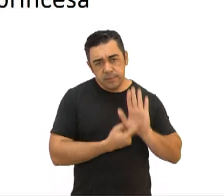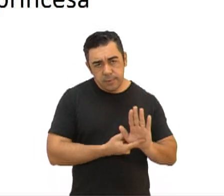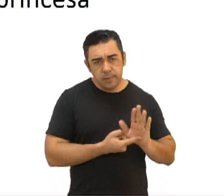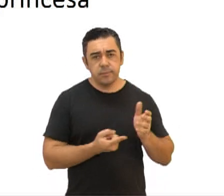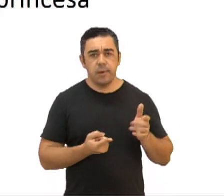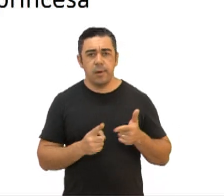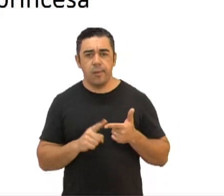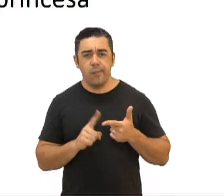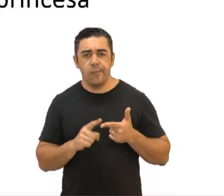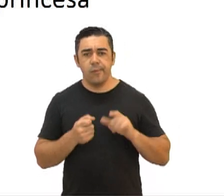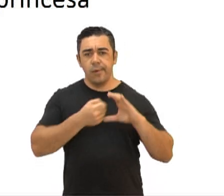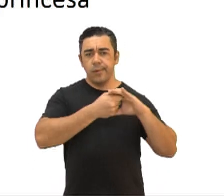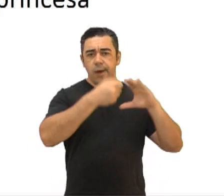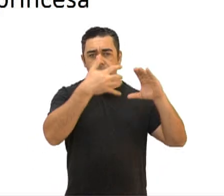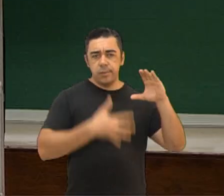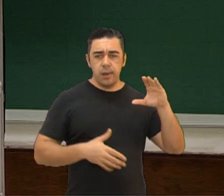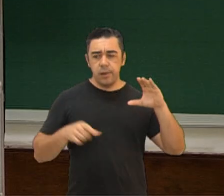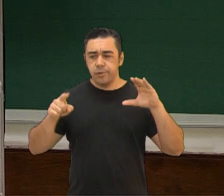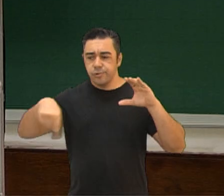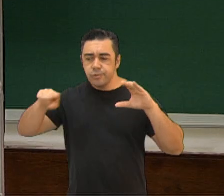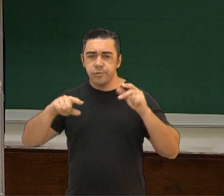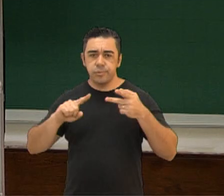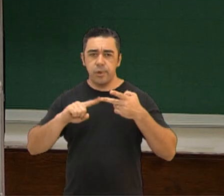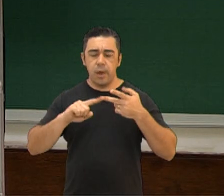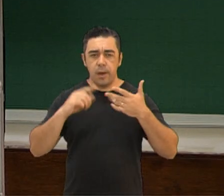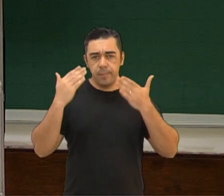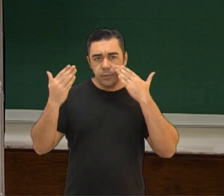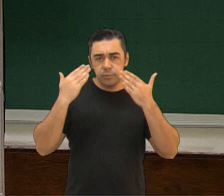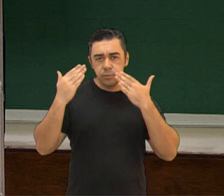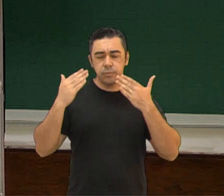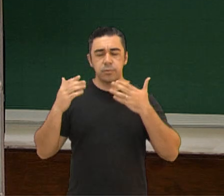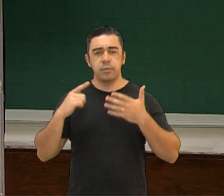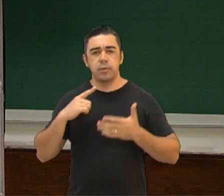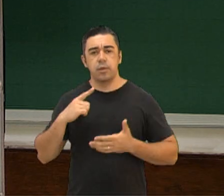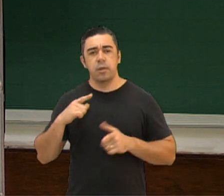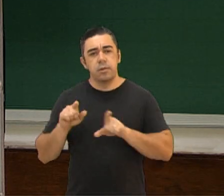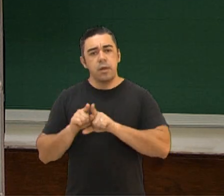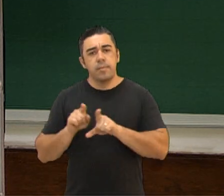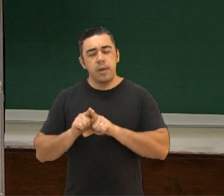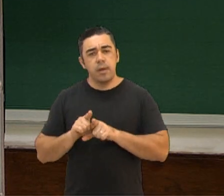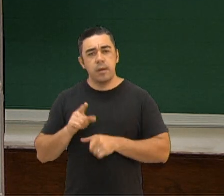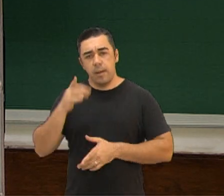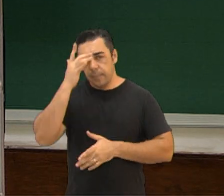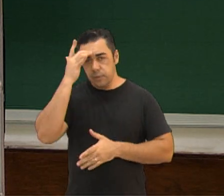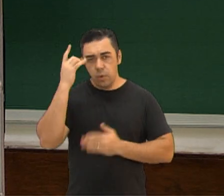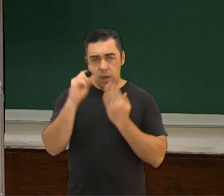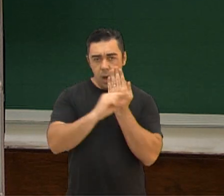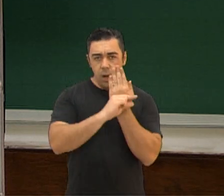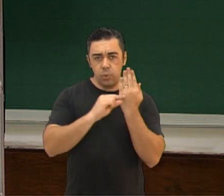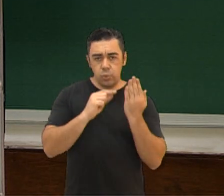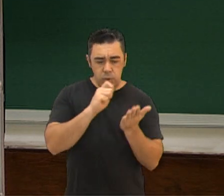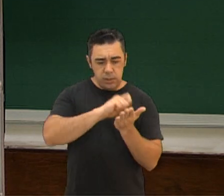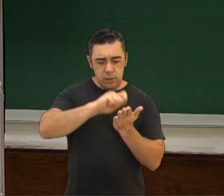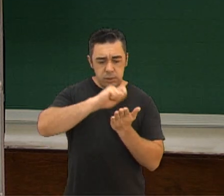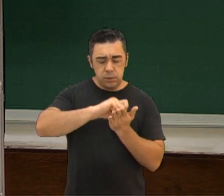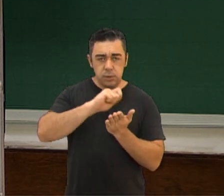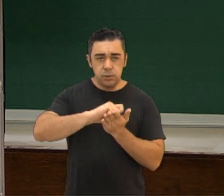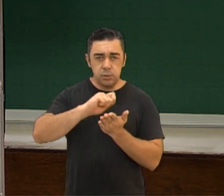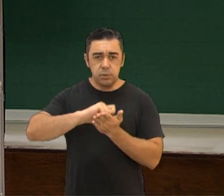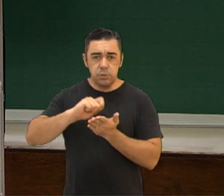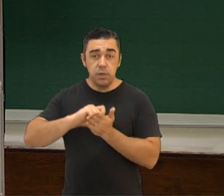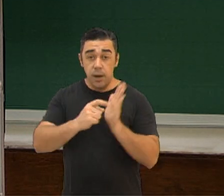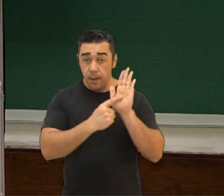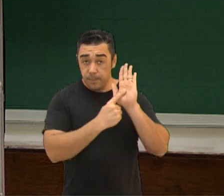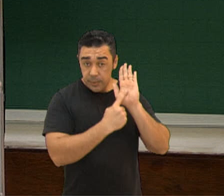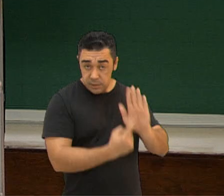às vezes as características físicas, psicológicas das fadas, né? Então, o escritor, o autor, ele faz ali uma breve